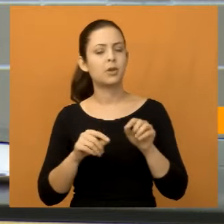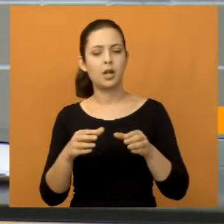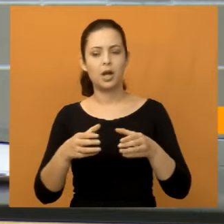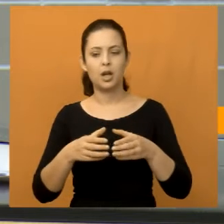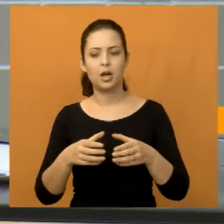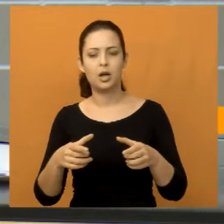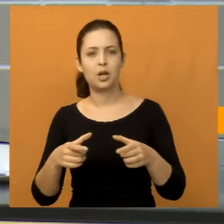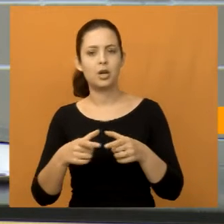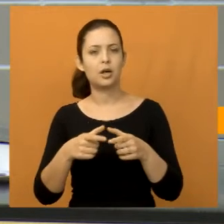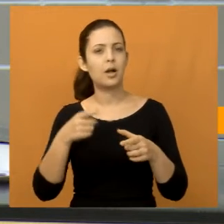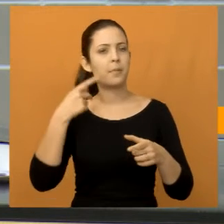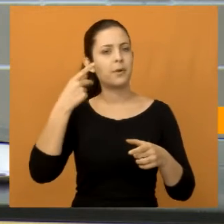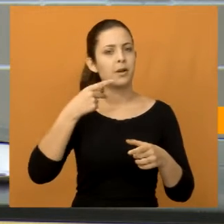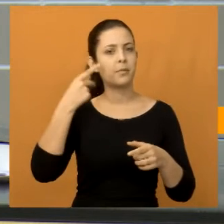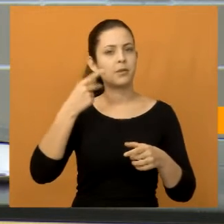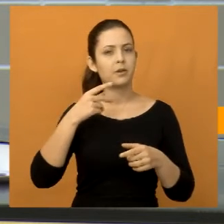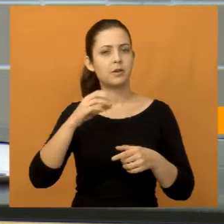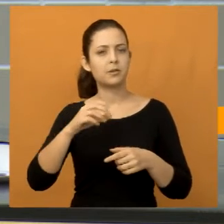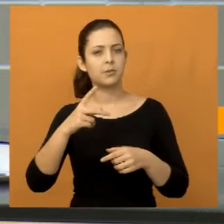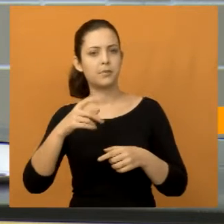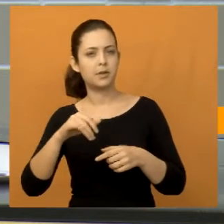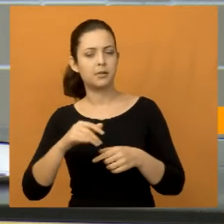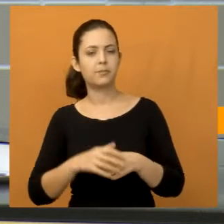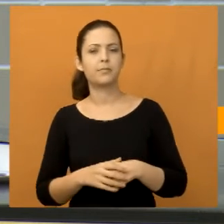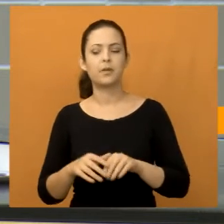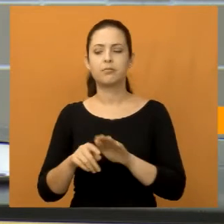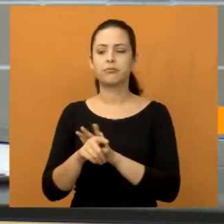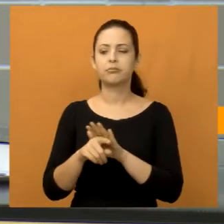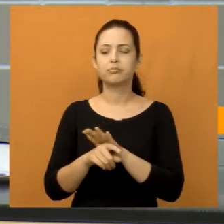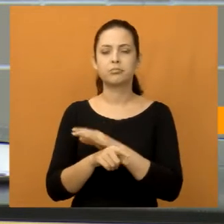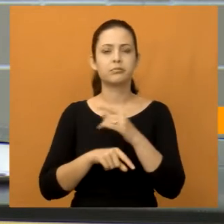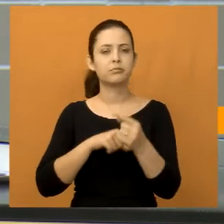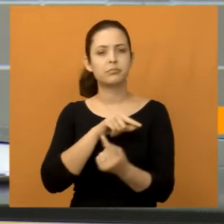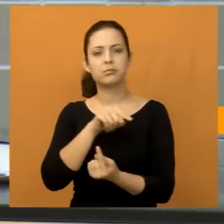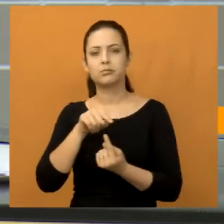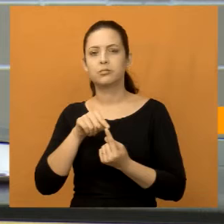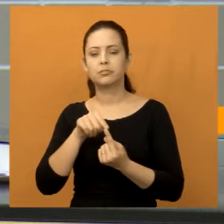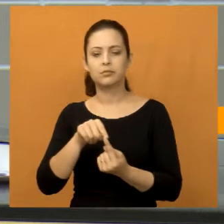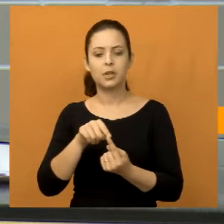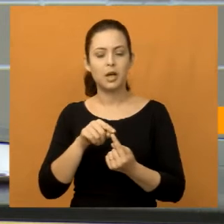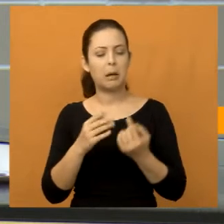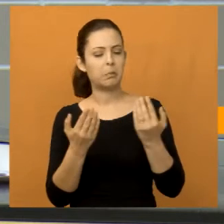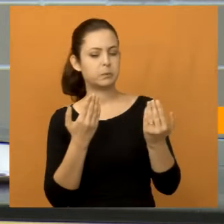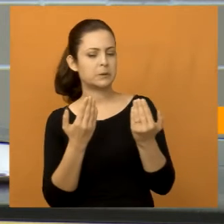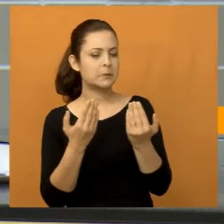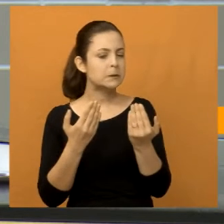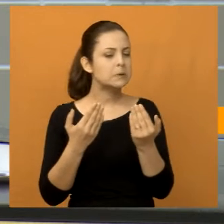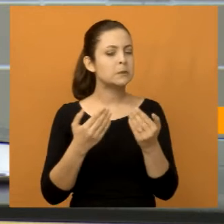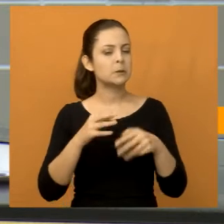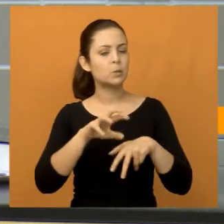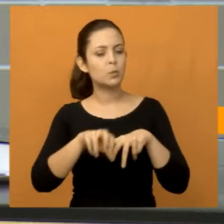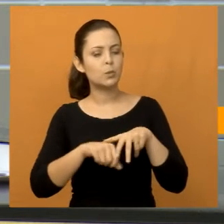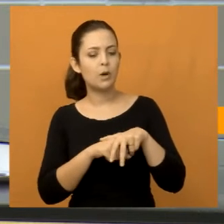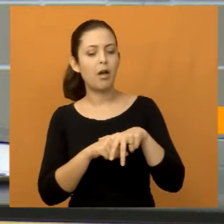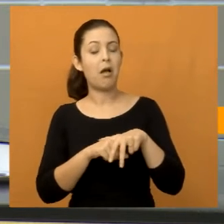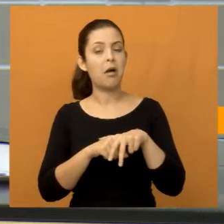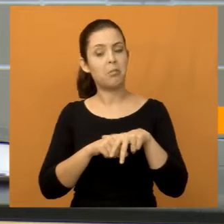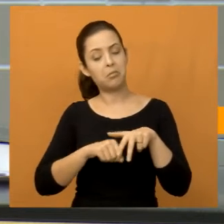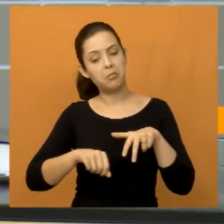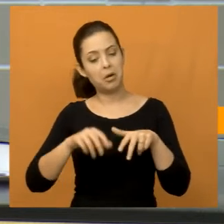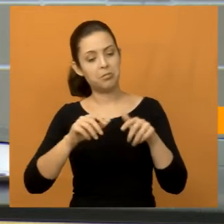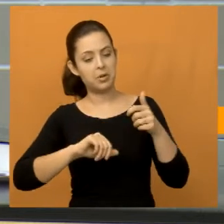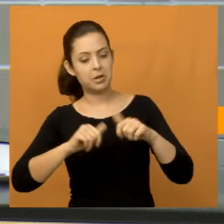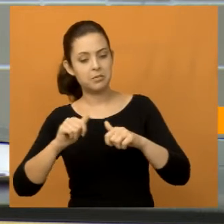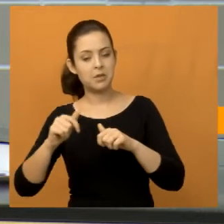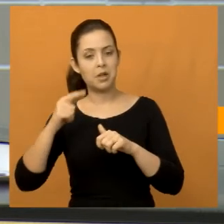Comissão Parlamentar de Inquérito, CPI, com a finalidade de apurar possíveis irregularidades